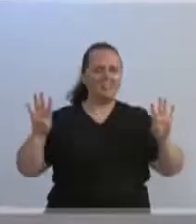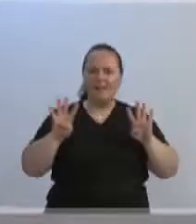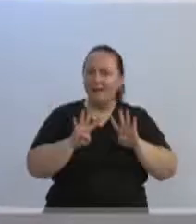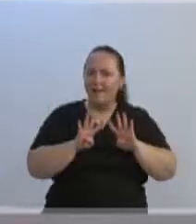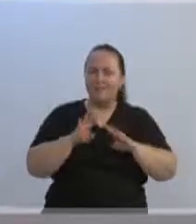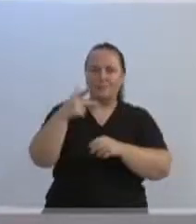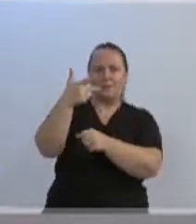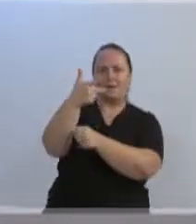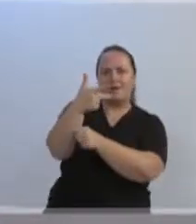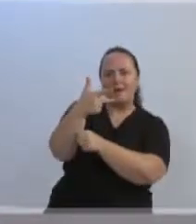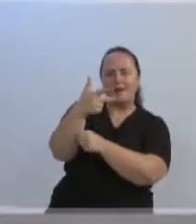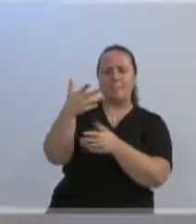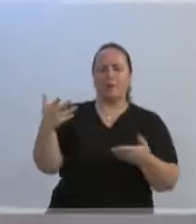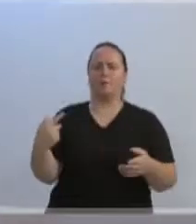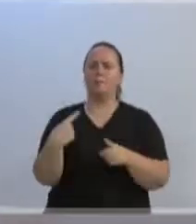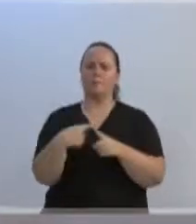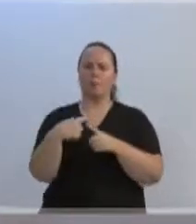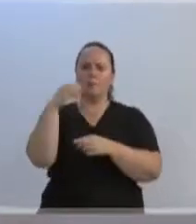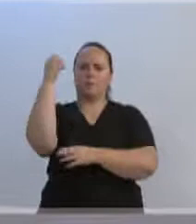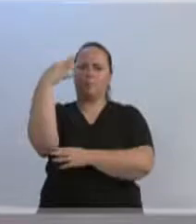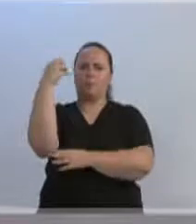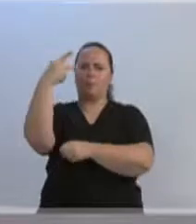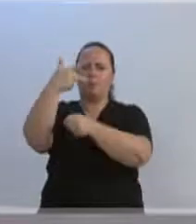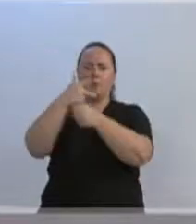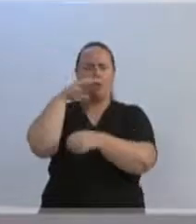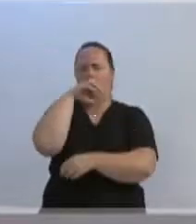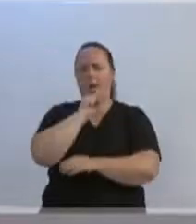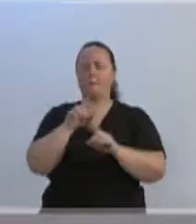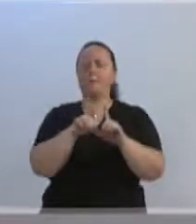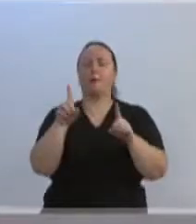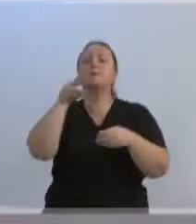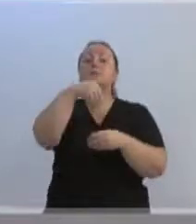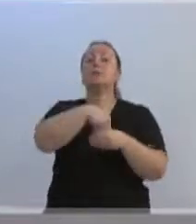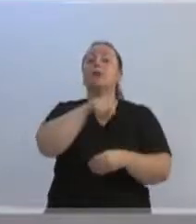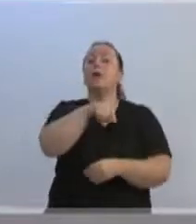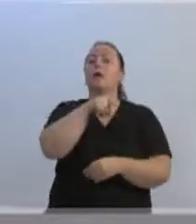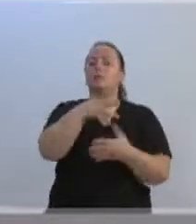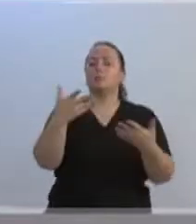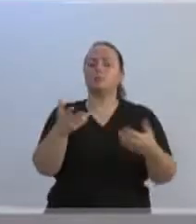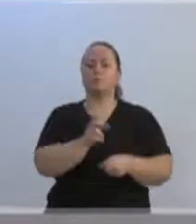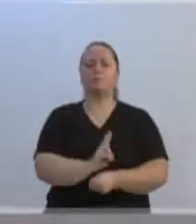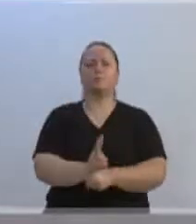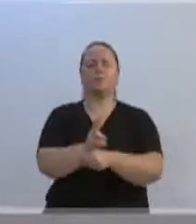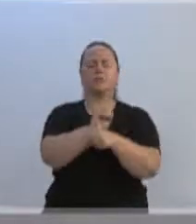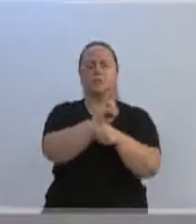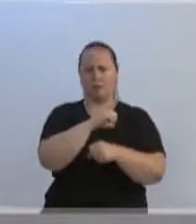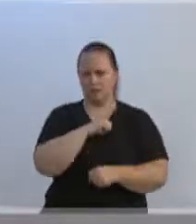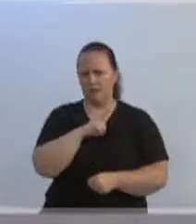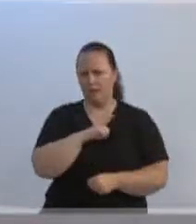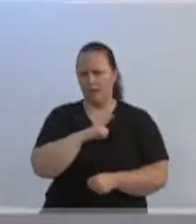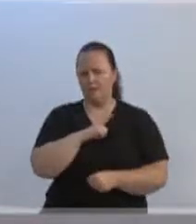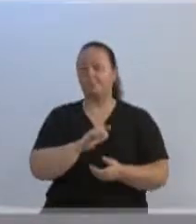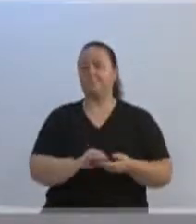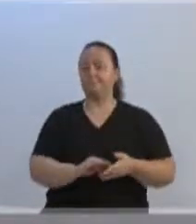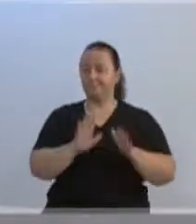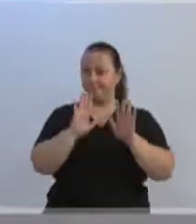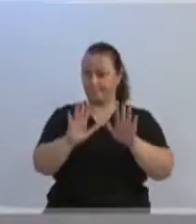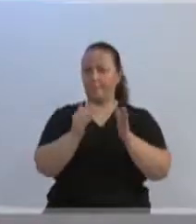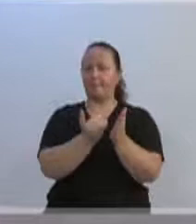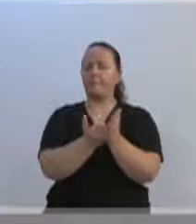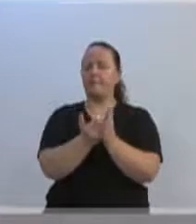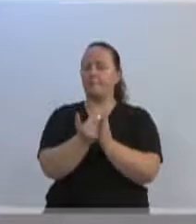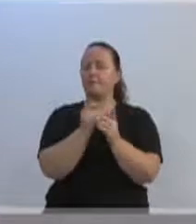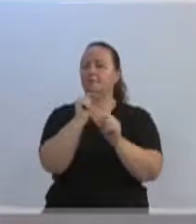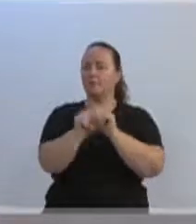câmeras para multar no sinaleiro está tranquilo e só para fazer a pediu para saber se tem câmera qual a vigia enfim só pra começar a mostrar o prejuízo